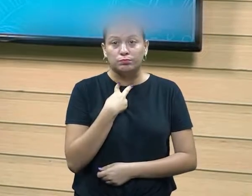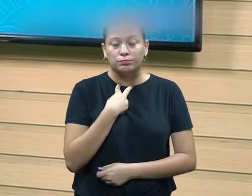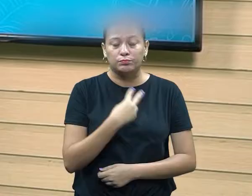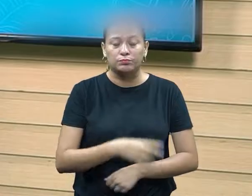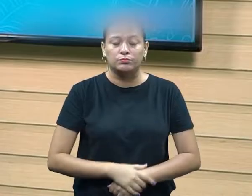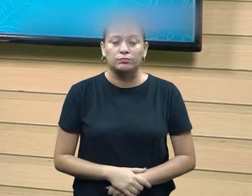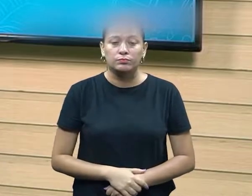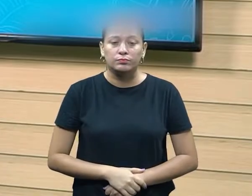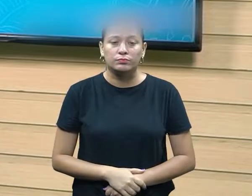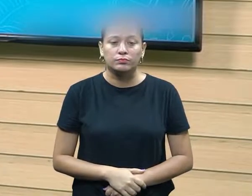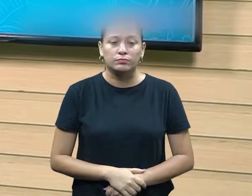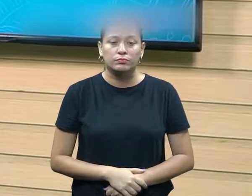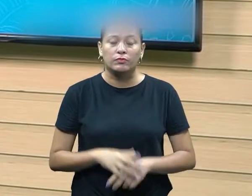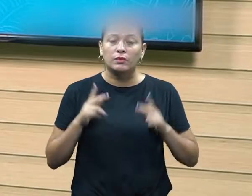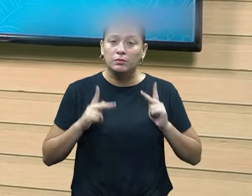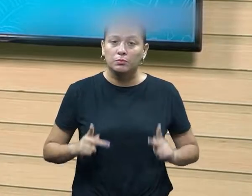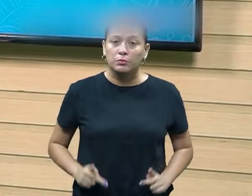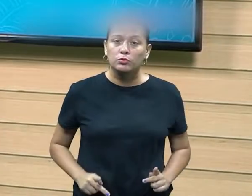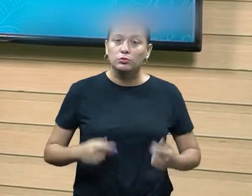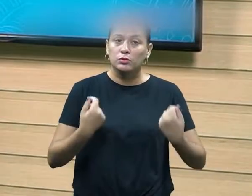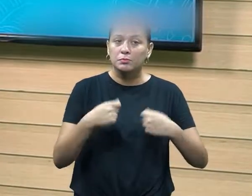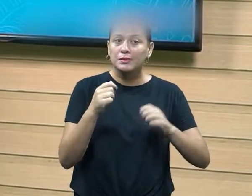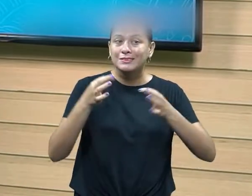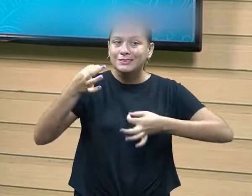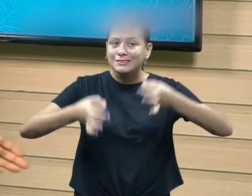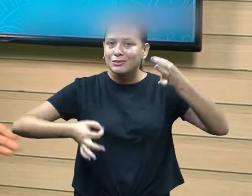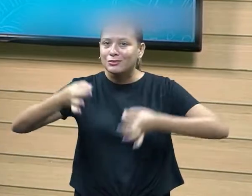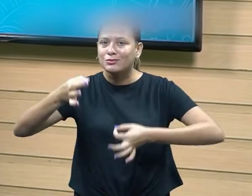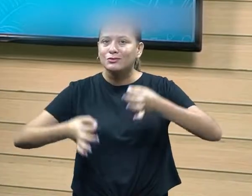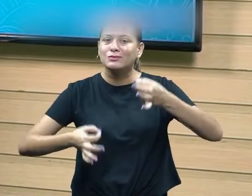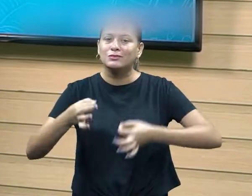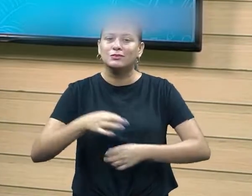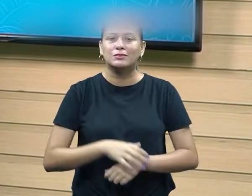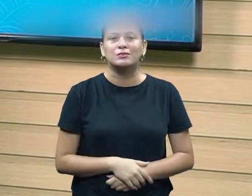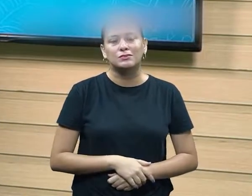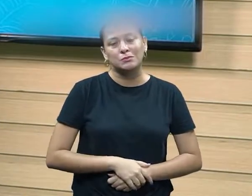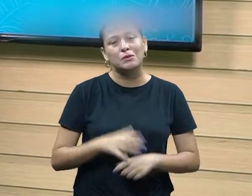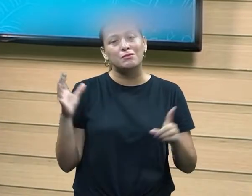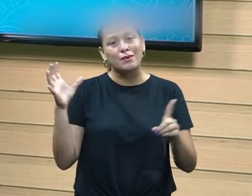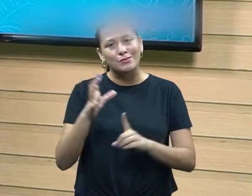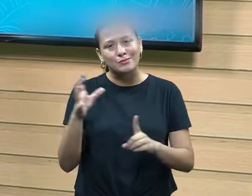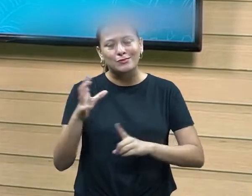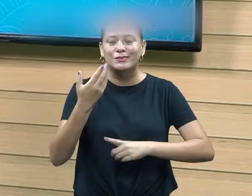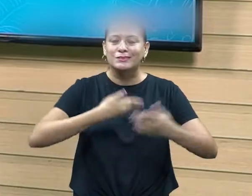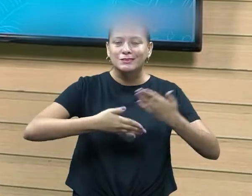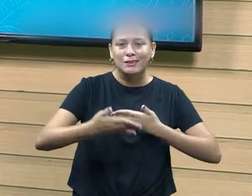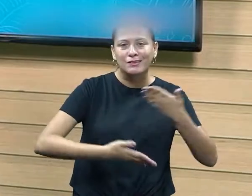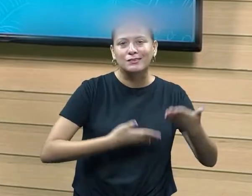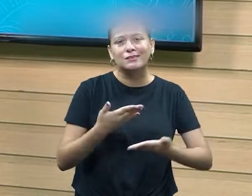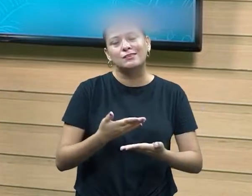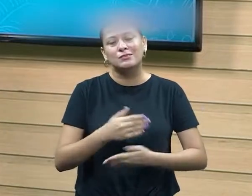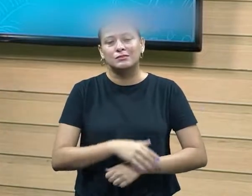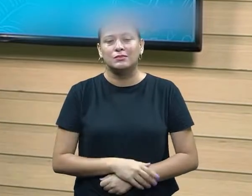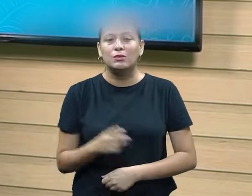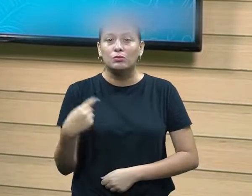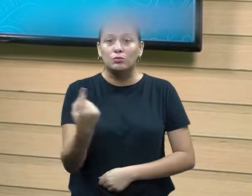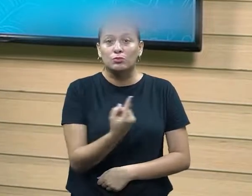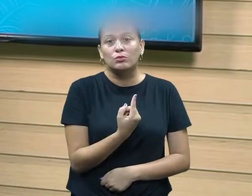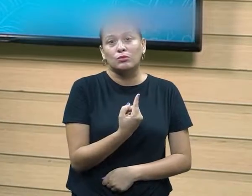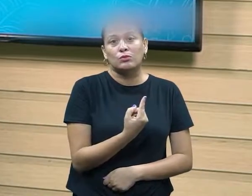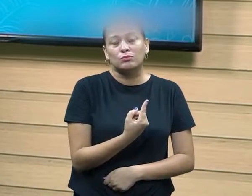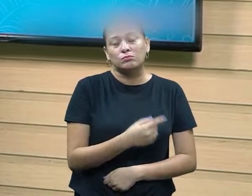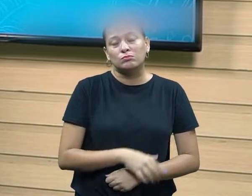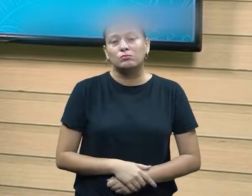atos, eles precisam ser julgados, porque vai prejudicar nosso convívio, porque nós somos seres que vivem em sociedade, nós somos ser